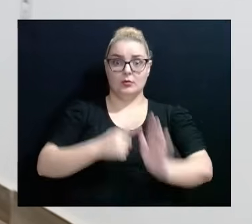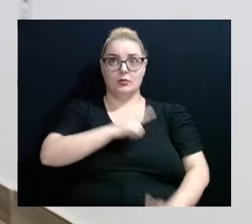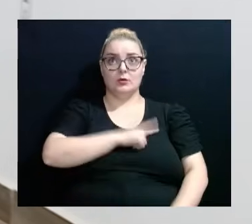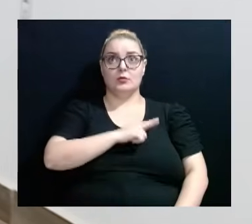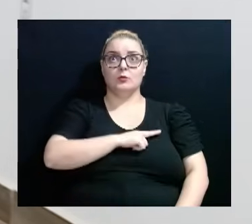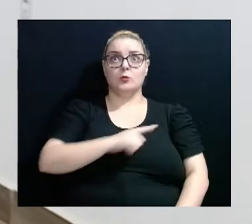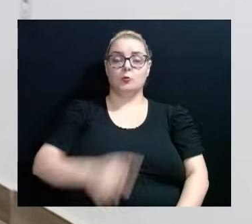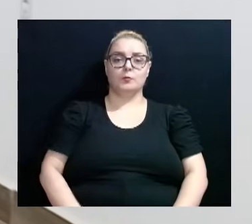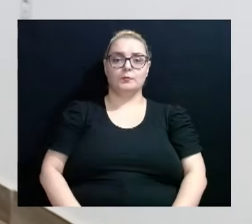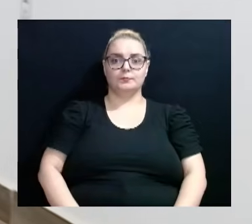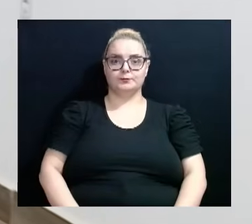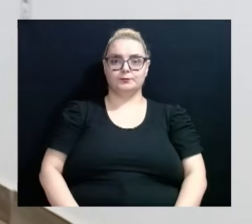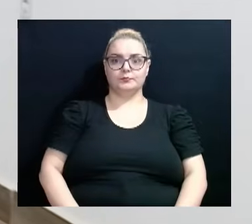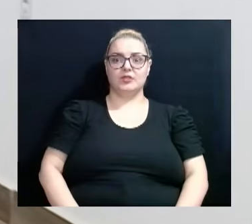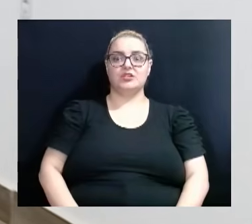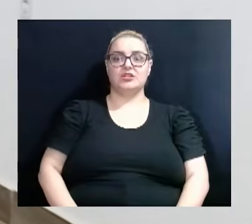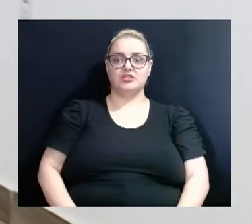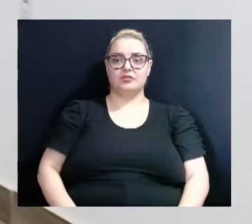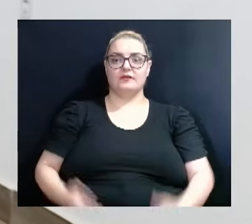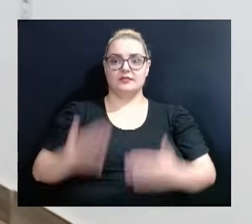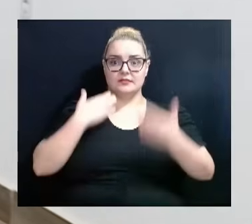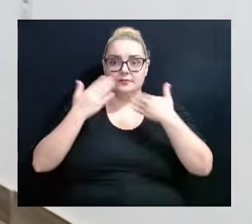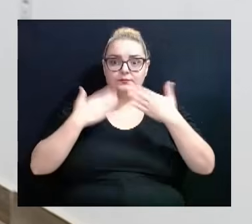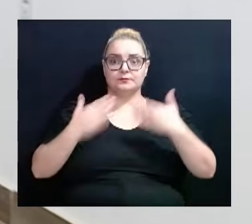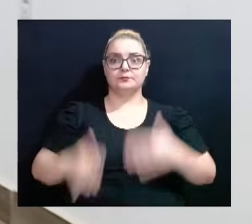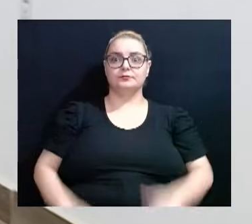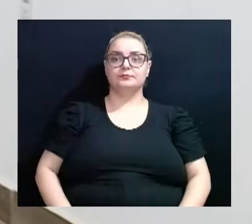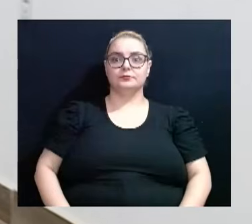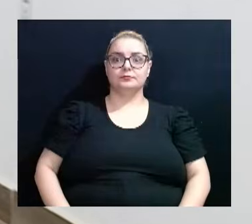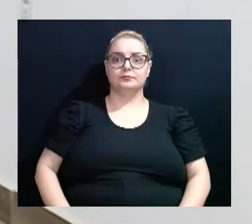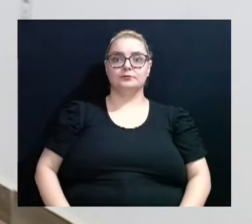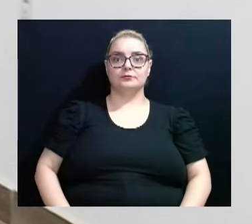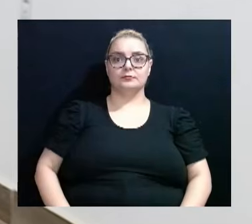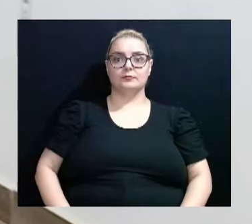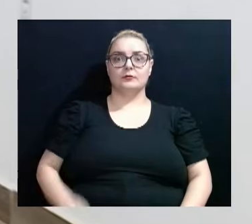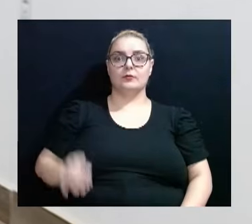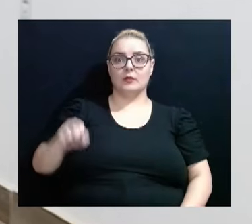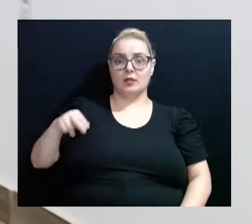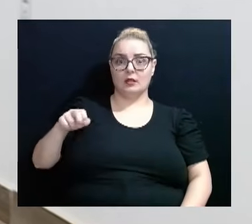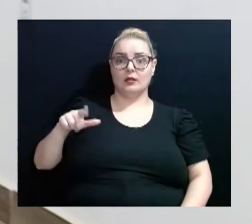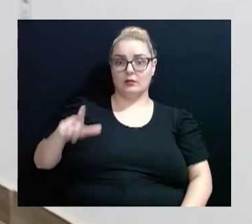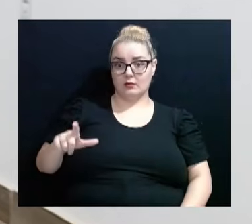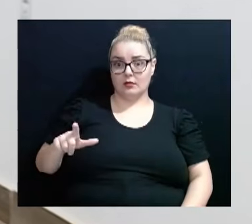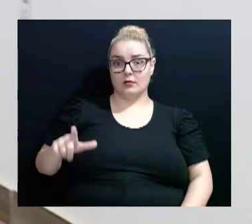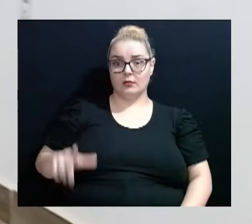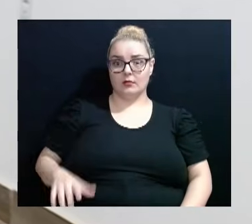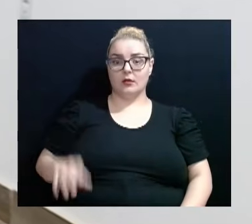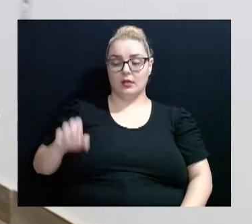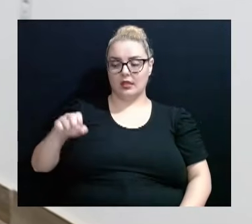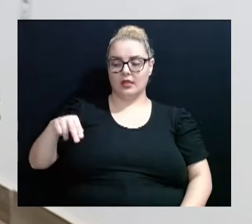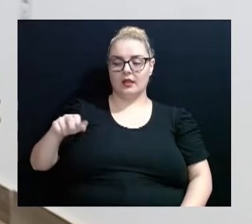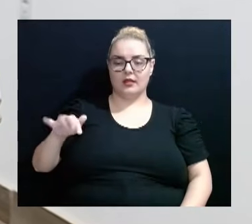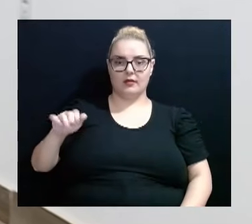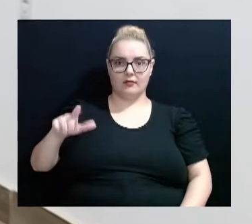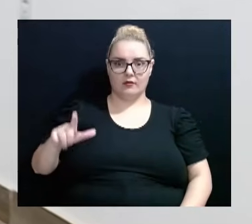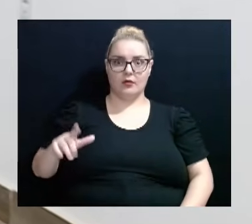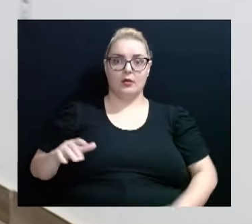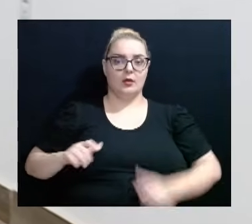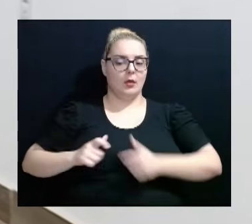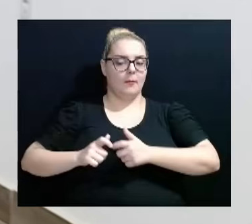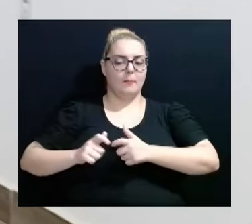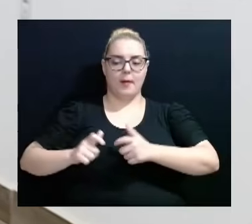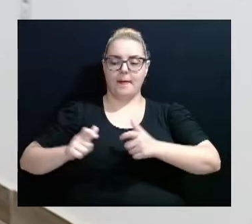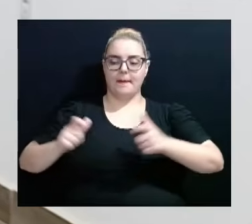na qual nos ajuda bastante, no qual a gente... É uma relação que a gente fala que hoje Guarani Índias e o Guarani é uma relação